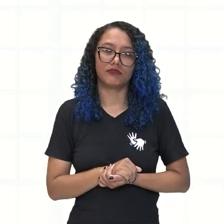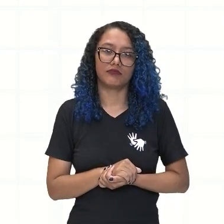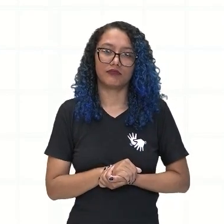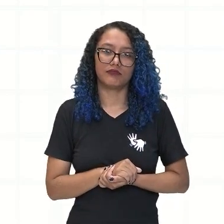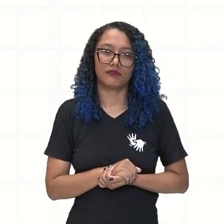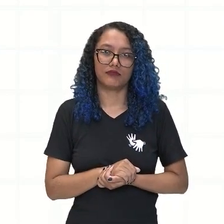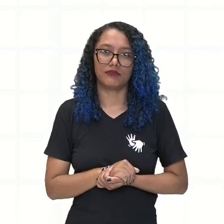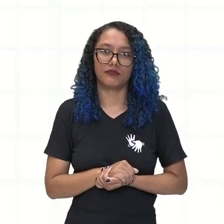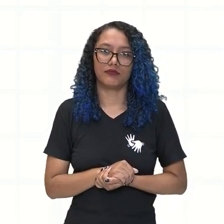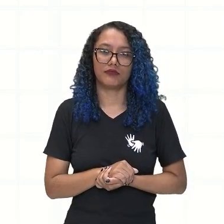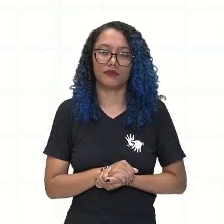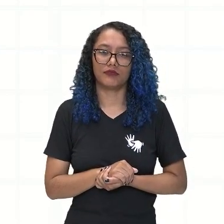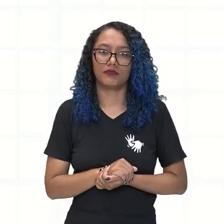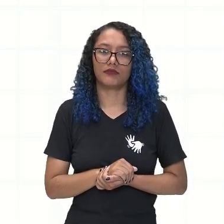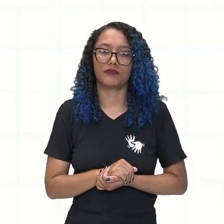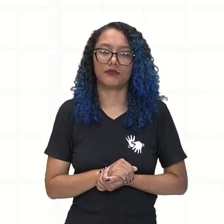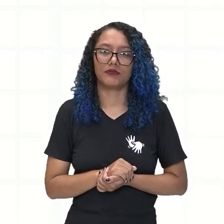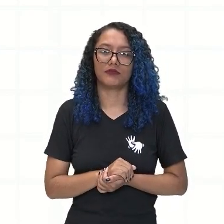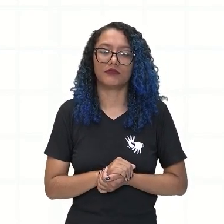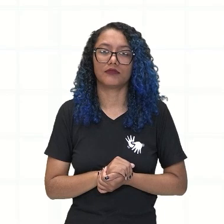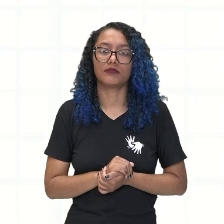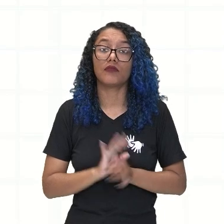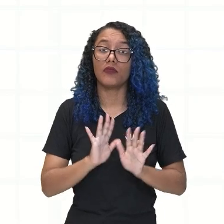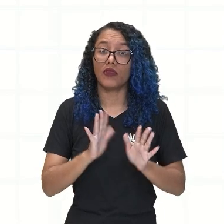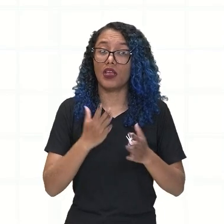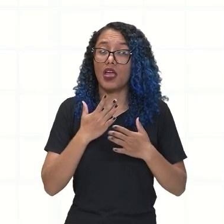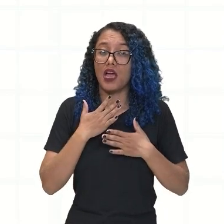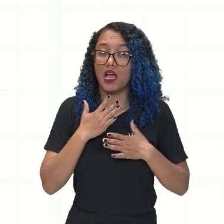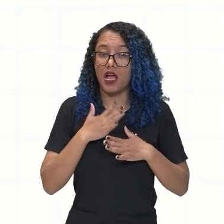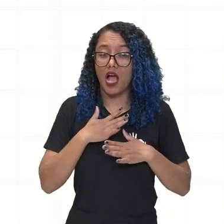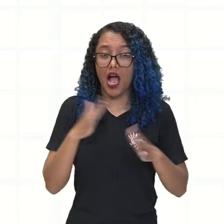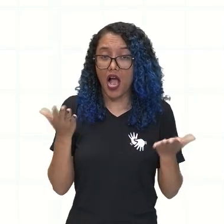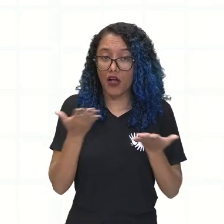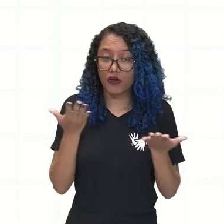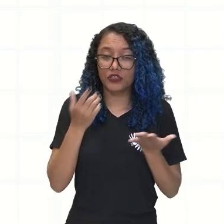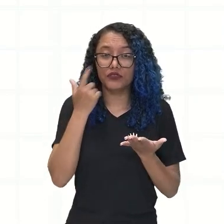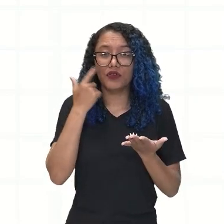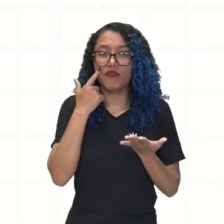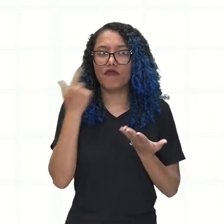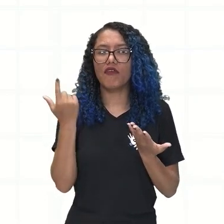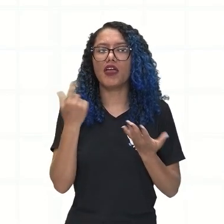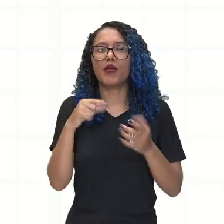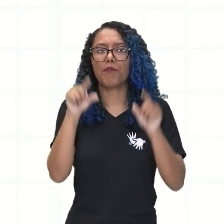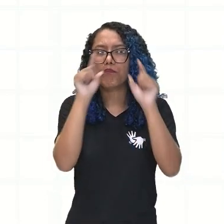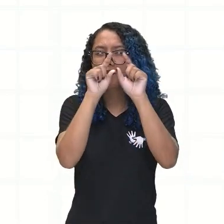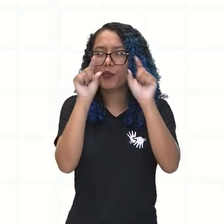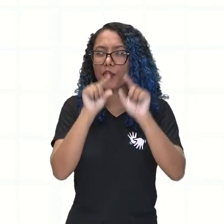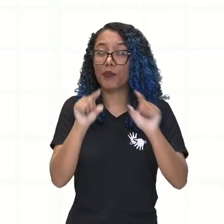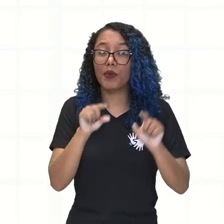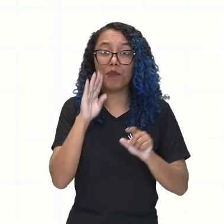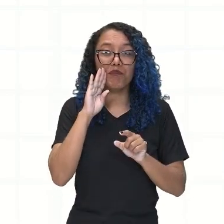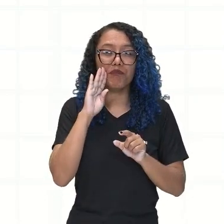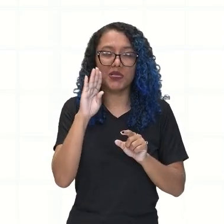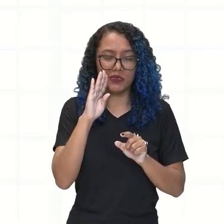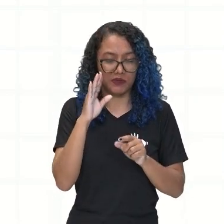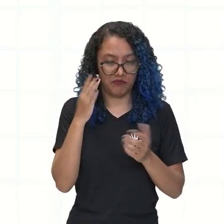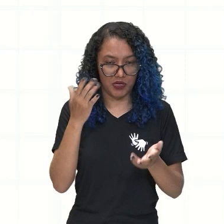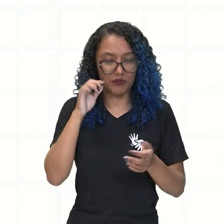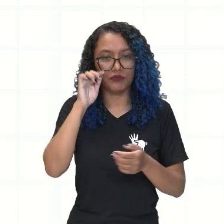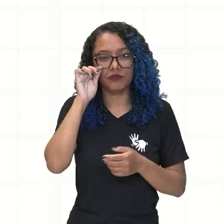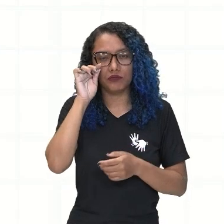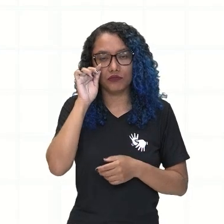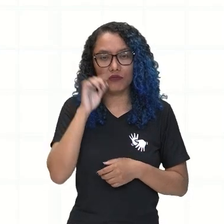vamos ver aqui quais os pontos em que mais importante aqui, olha só. O propósito. Temos